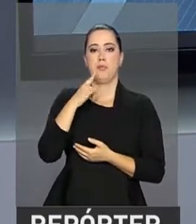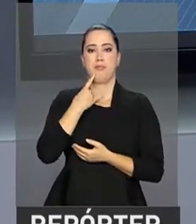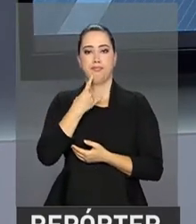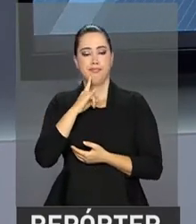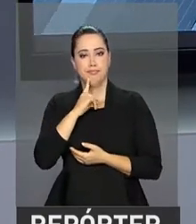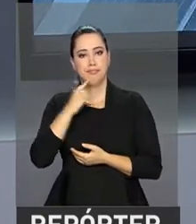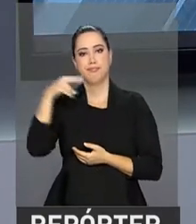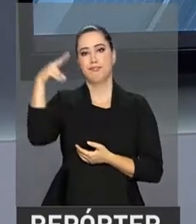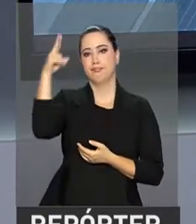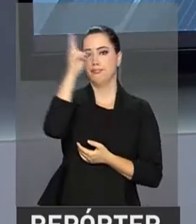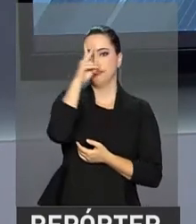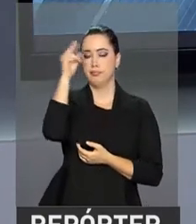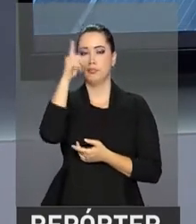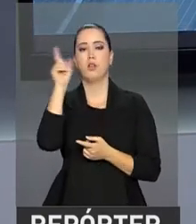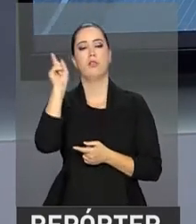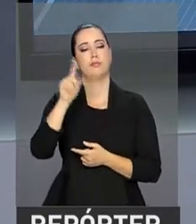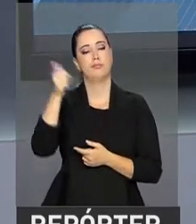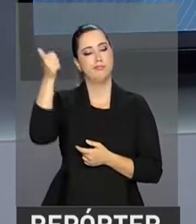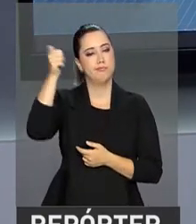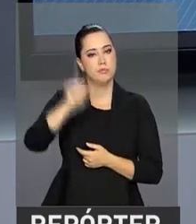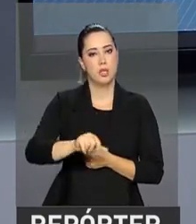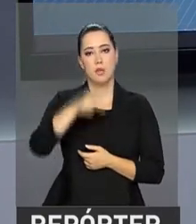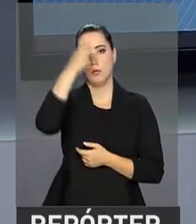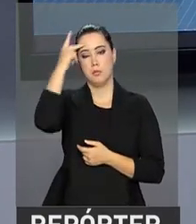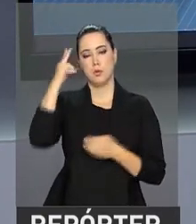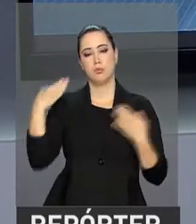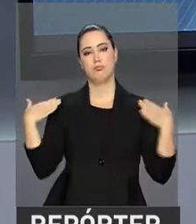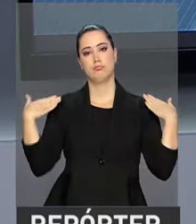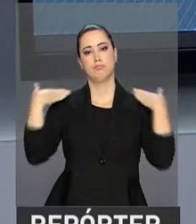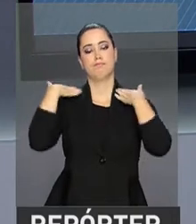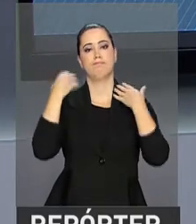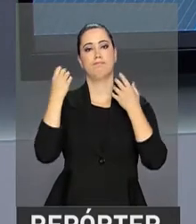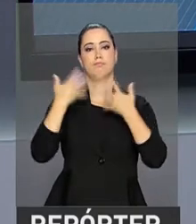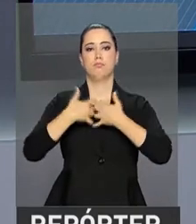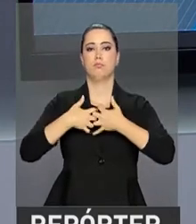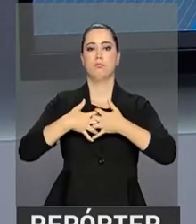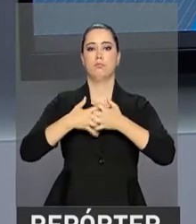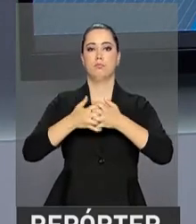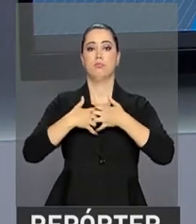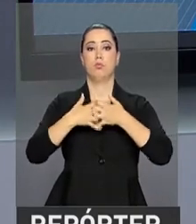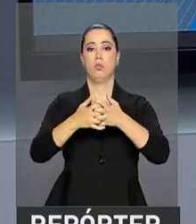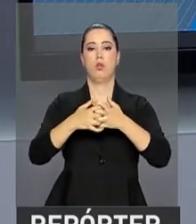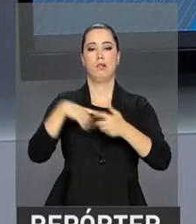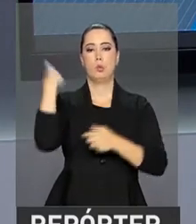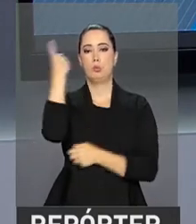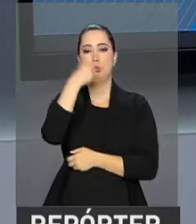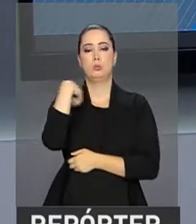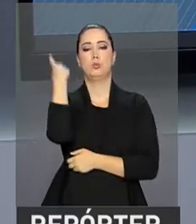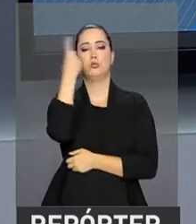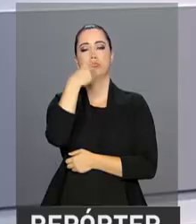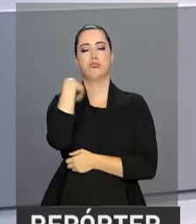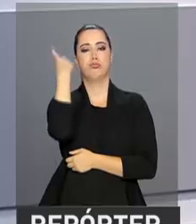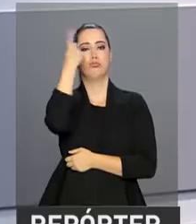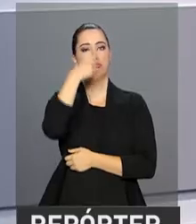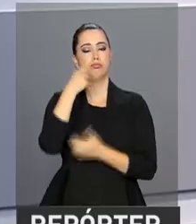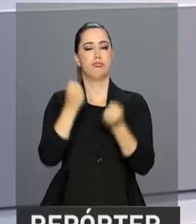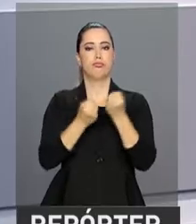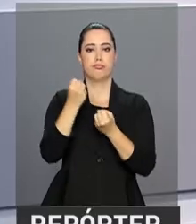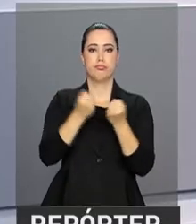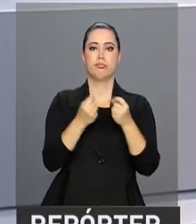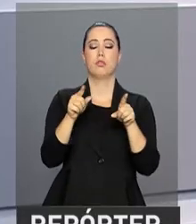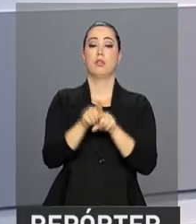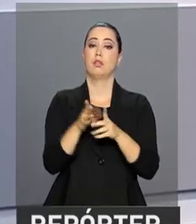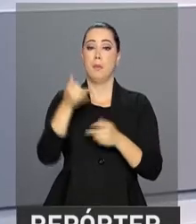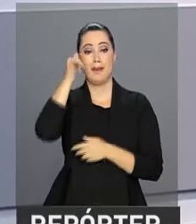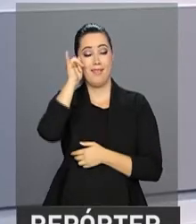perigosas usadas por alguns caminhoneiros especialmente aqueles que enfrentam jornadas longas de trabalho para combater o uso